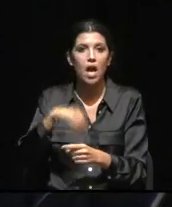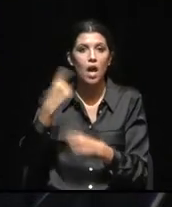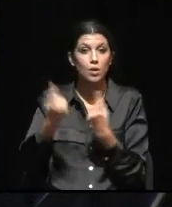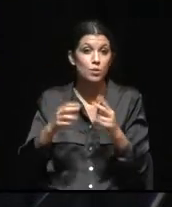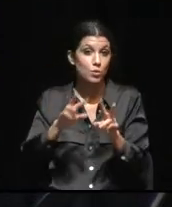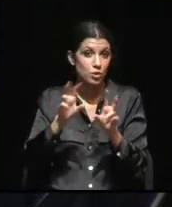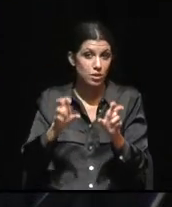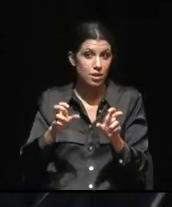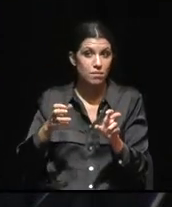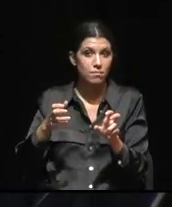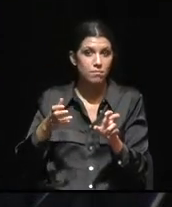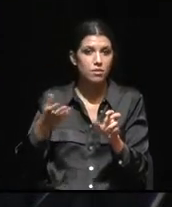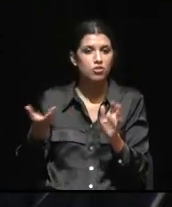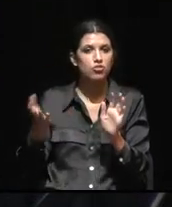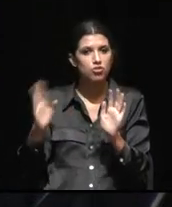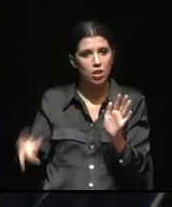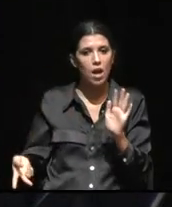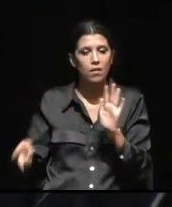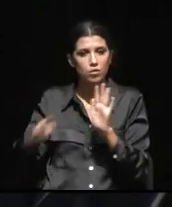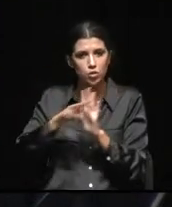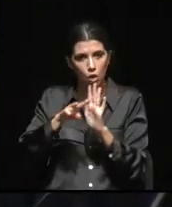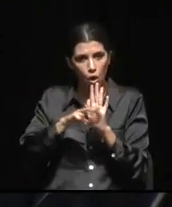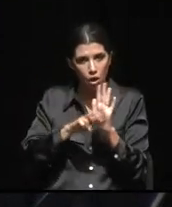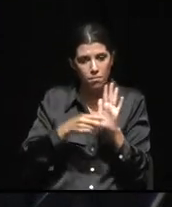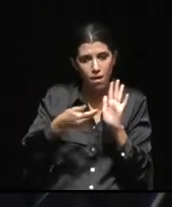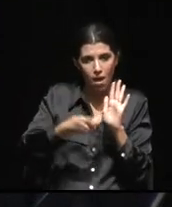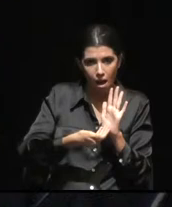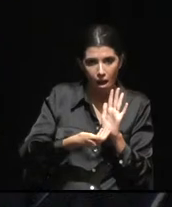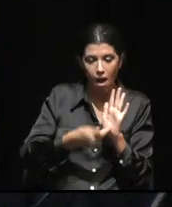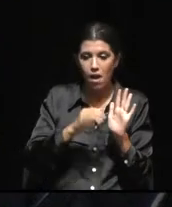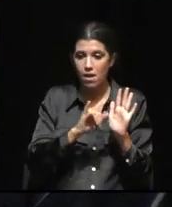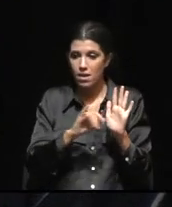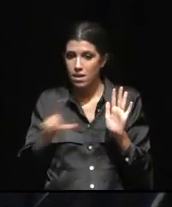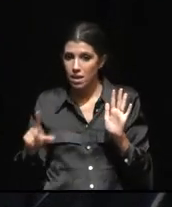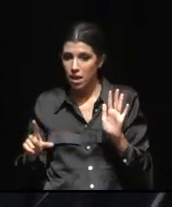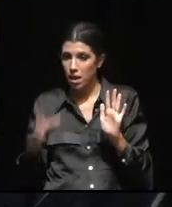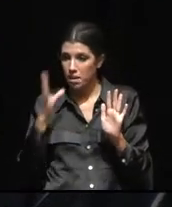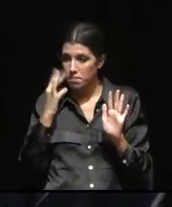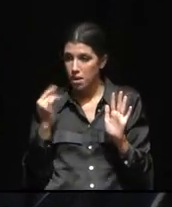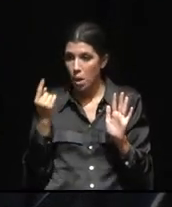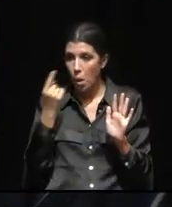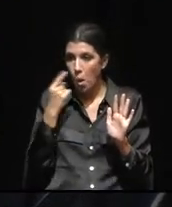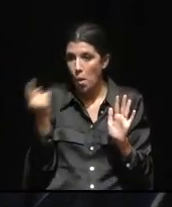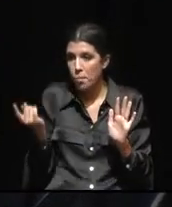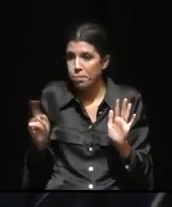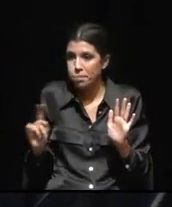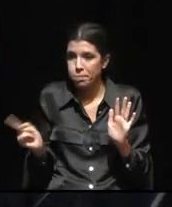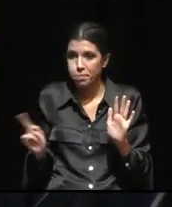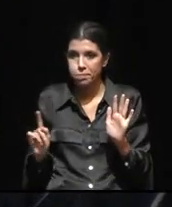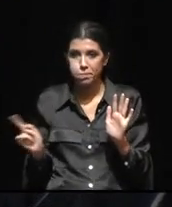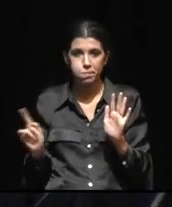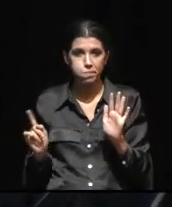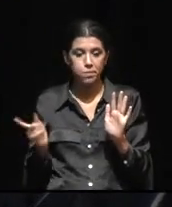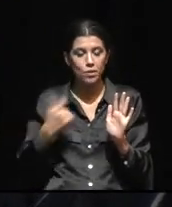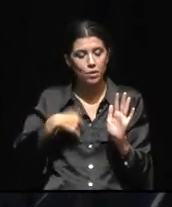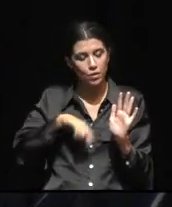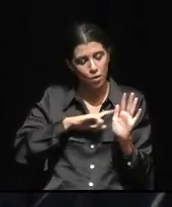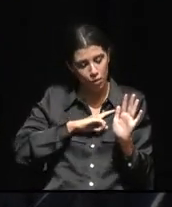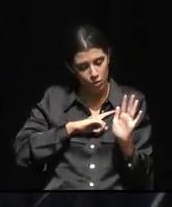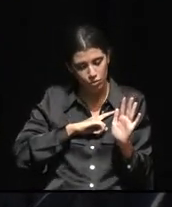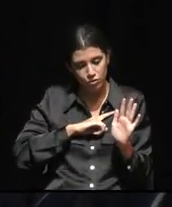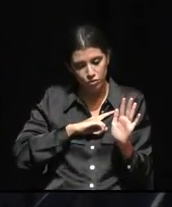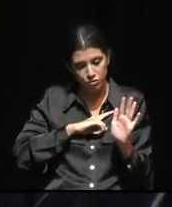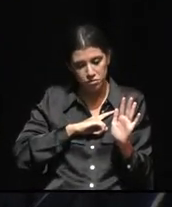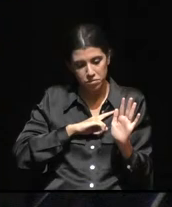existem no normativo vigente e que a iniciativa Liberal pelos vistes nem conhece e que nós não